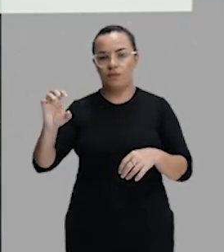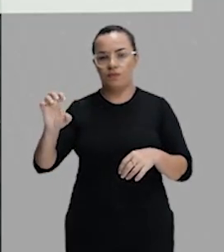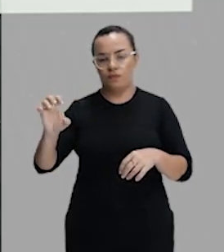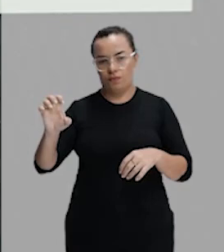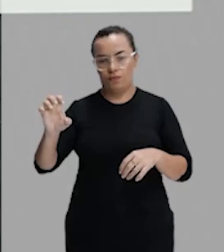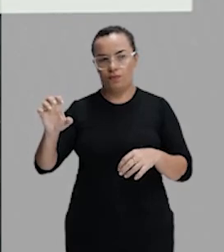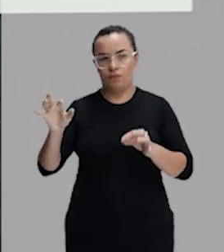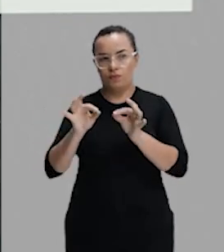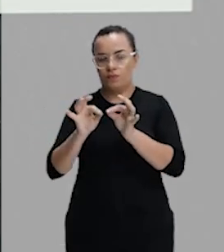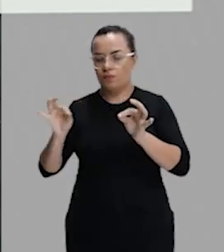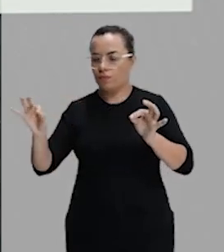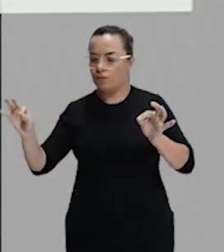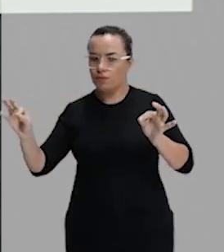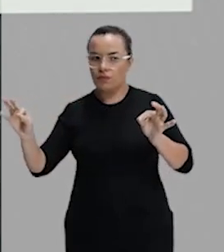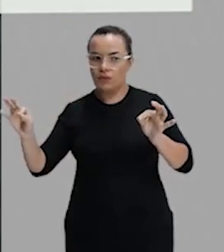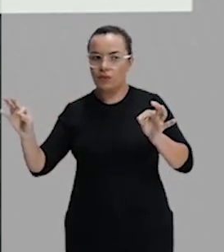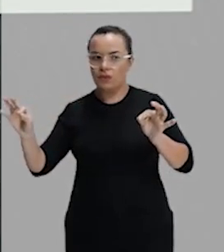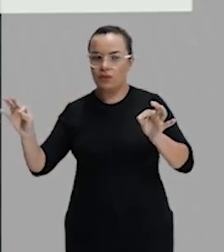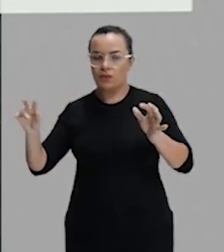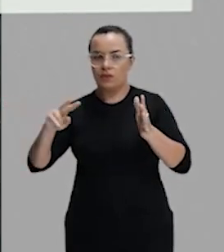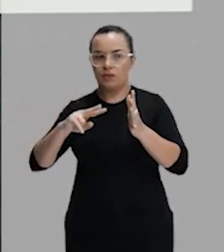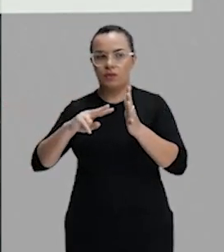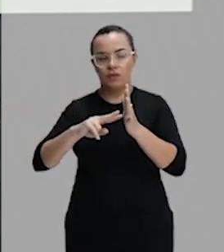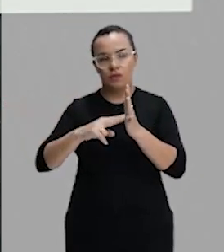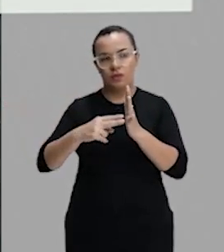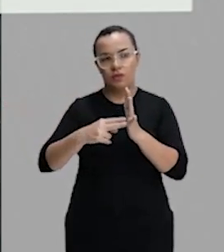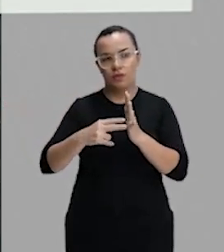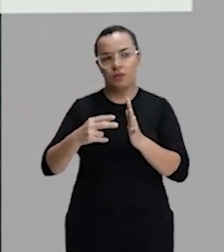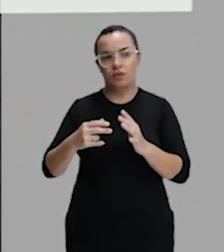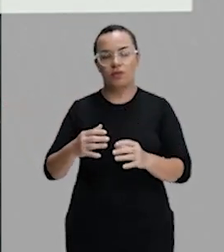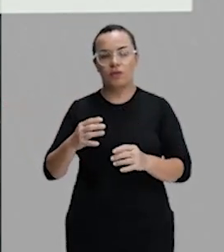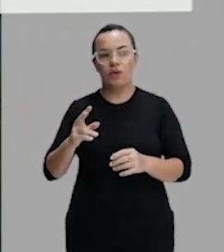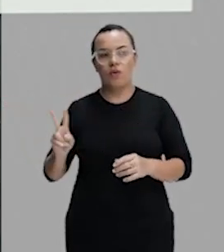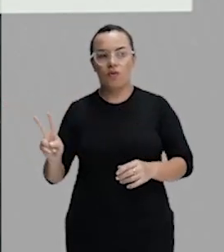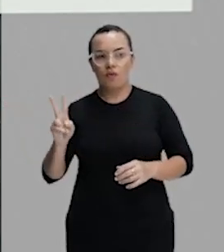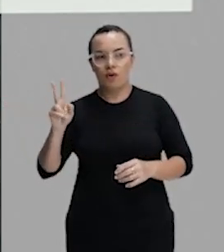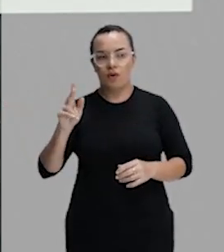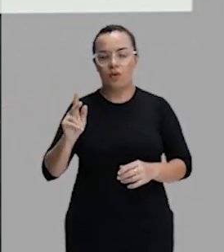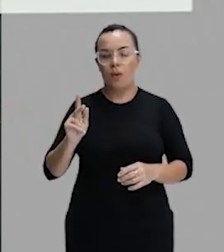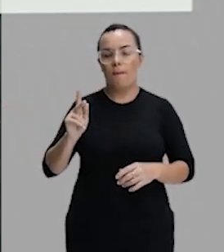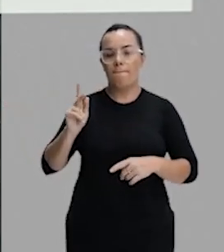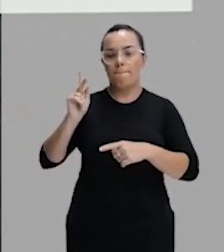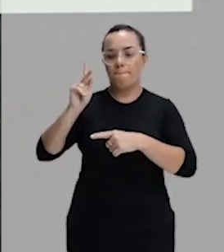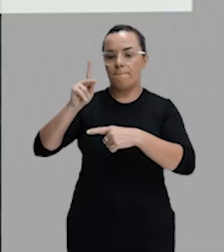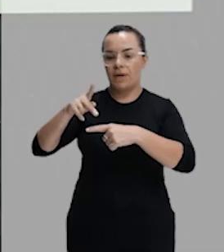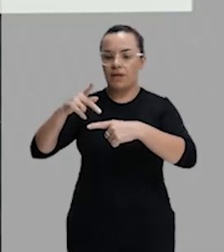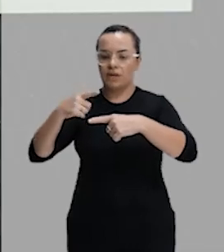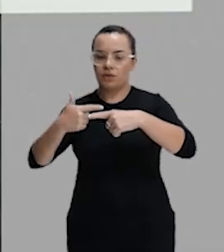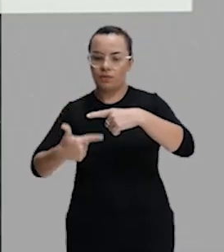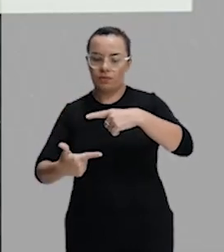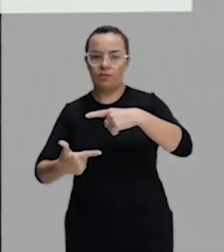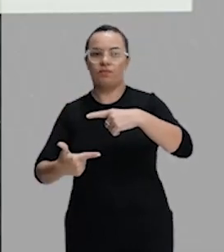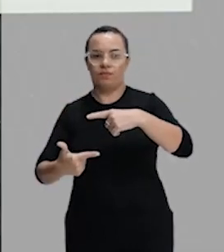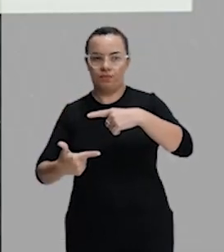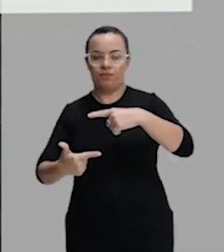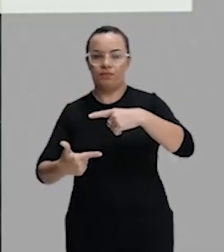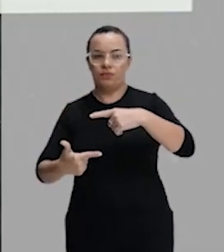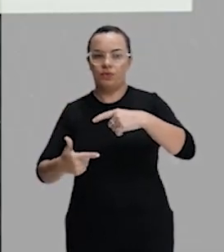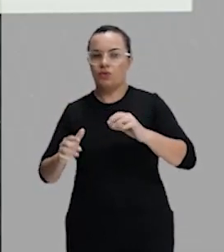DF, ele vale P sobre 2. E todos esses pontos, né, eles passam por um eixo chamado de